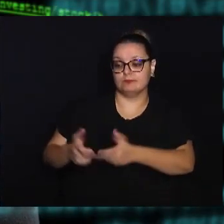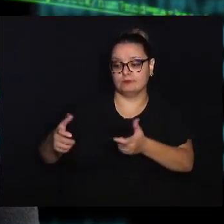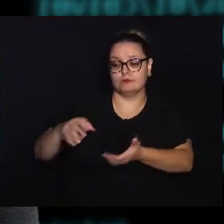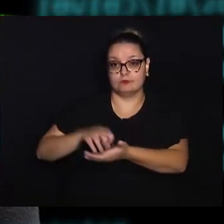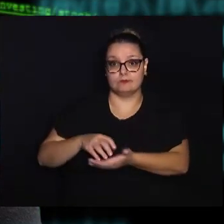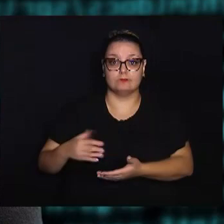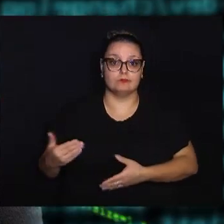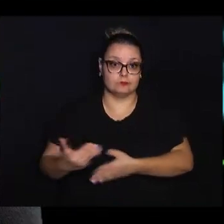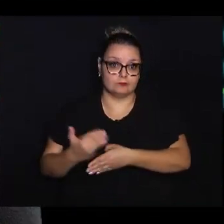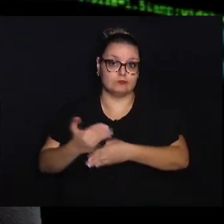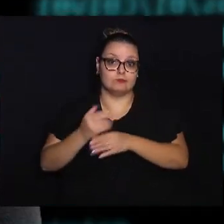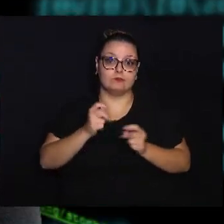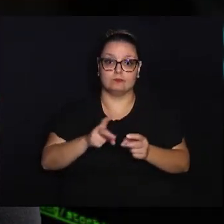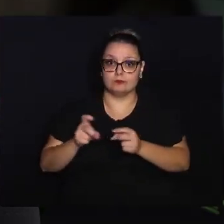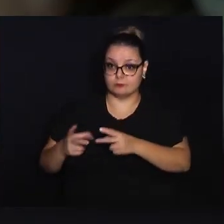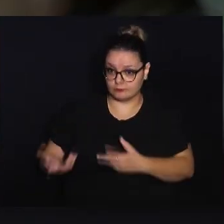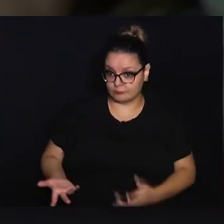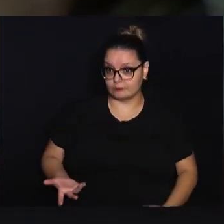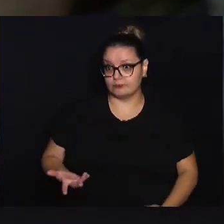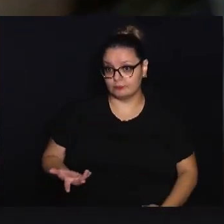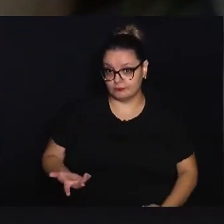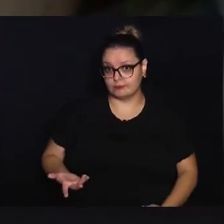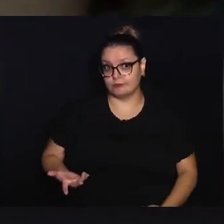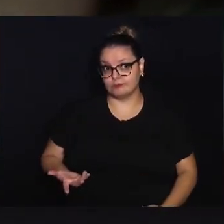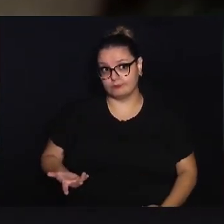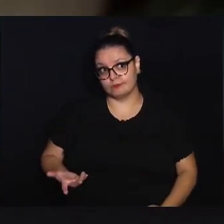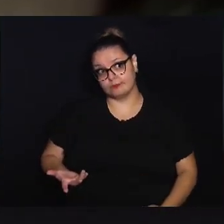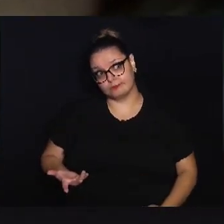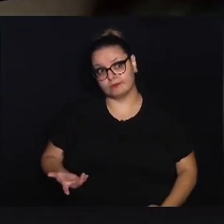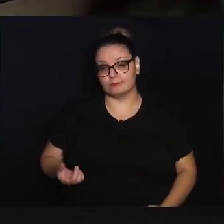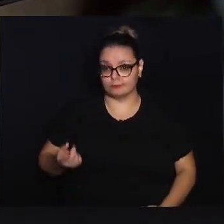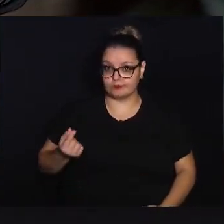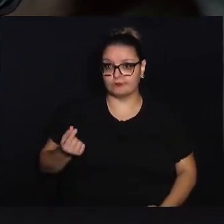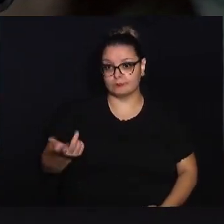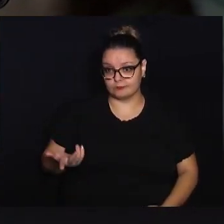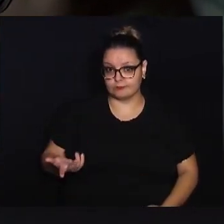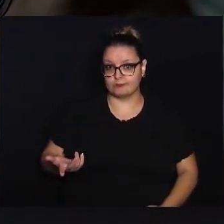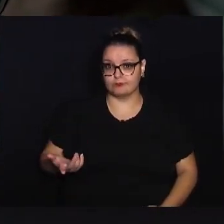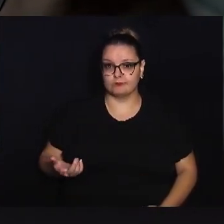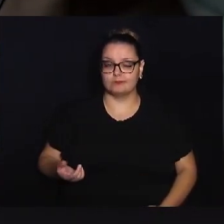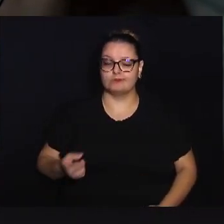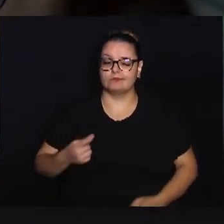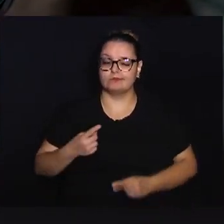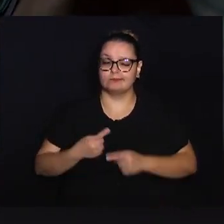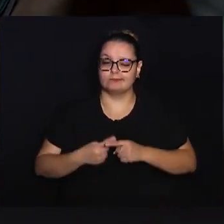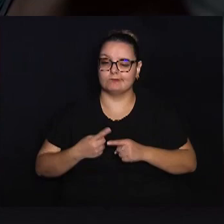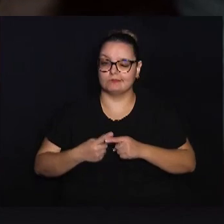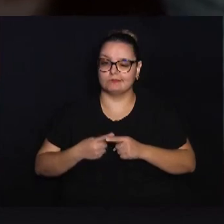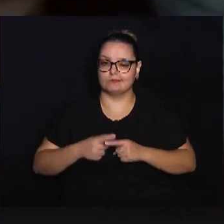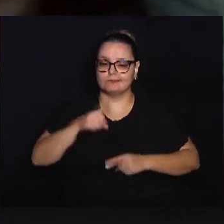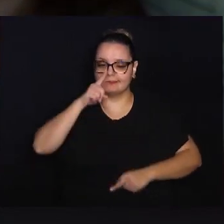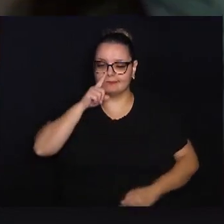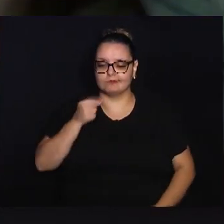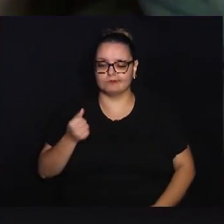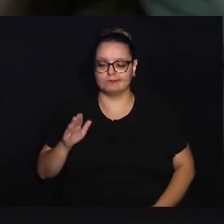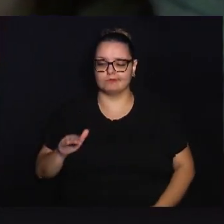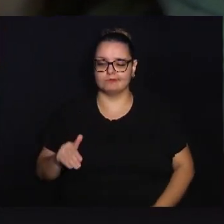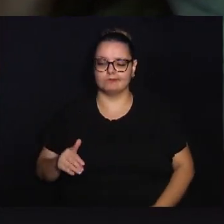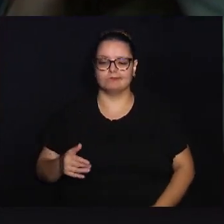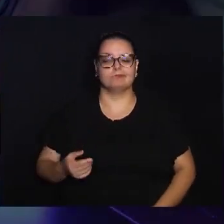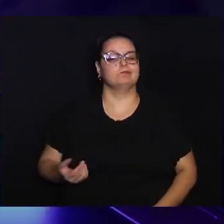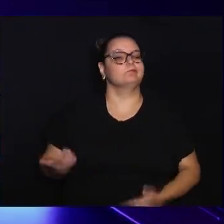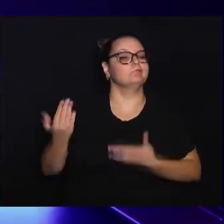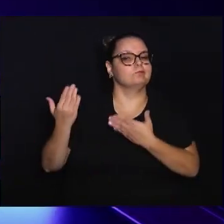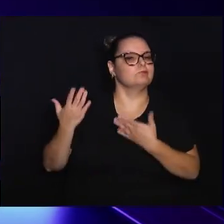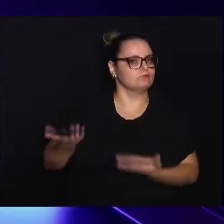grandes centros e fazem a construção e vendem esses imóveis e cuide com o preço, porque se for muito a preço de banana, alguma coisa tem